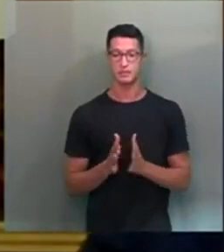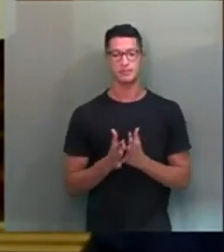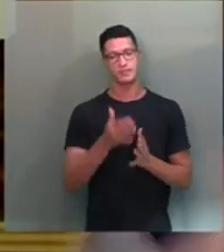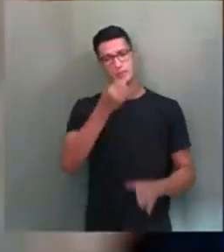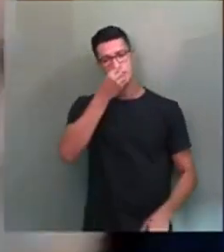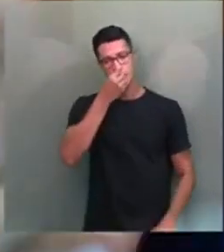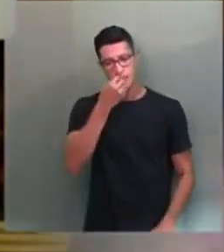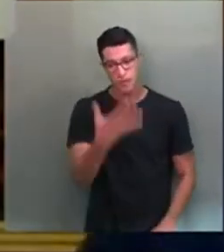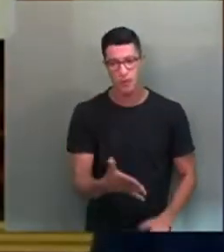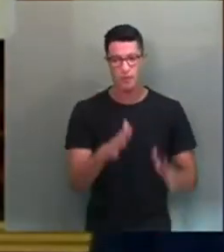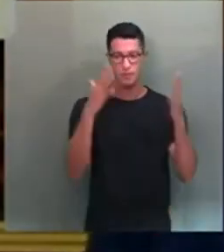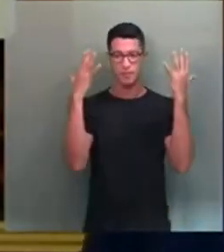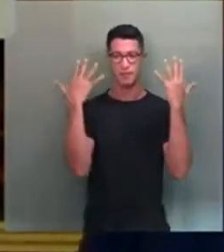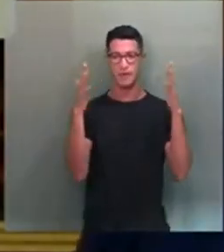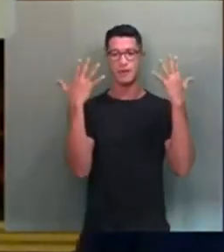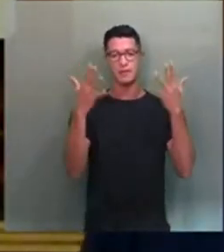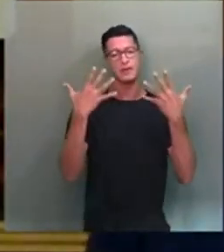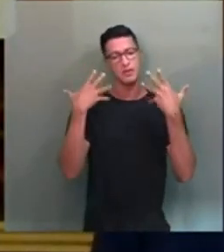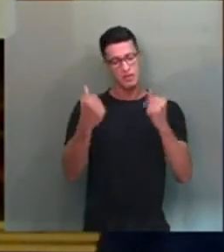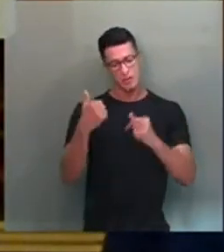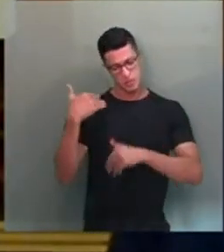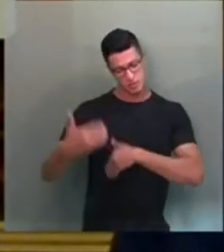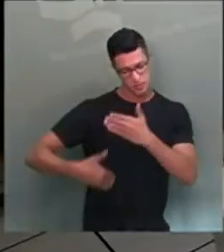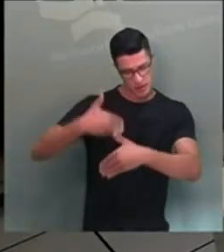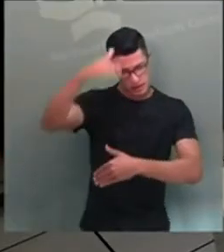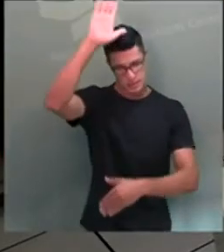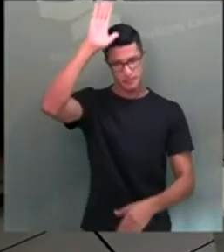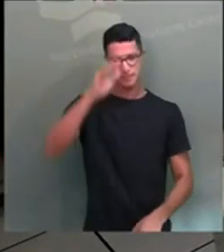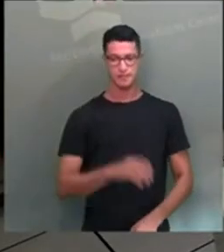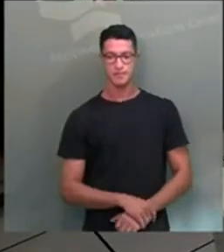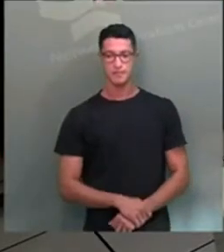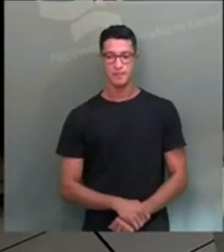bom! Parabéns e vamos em frente.